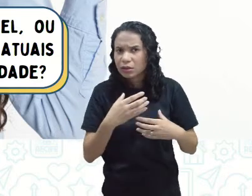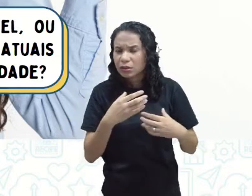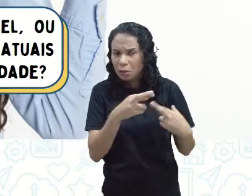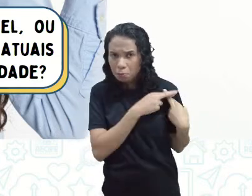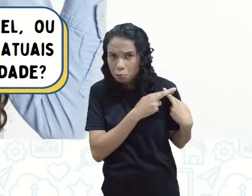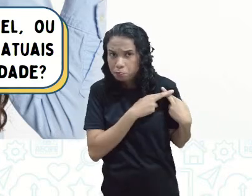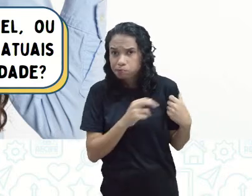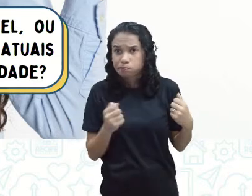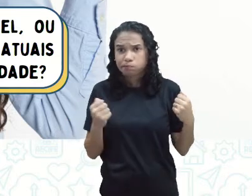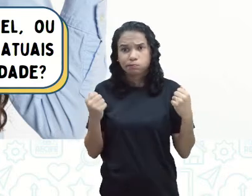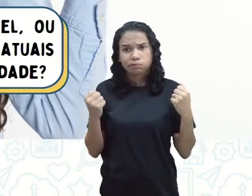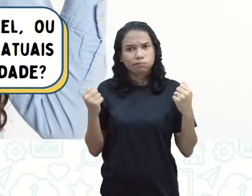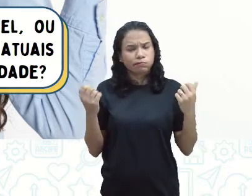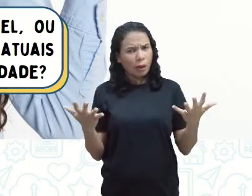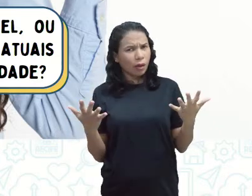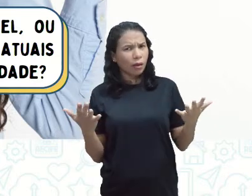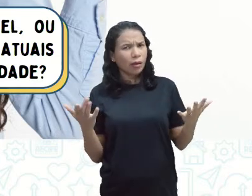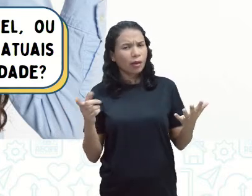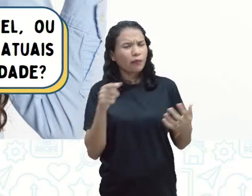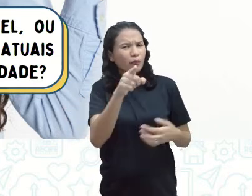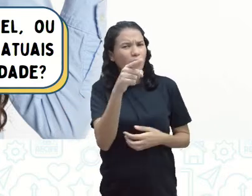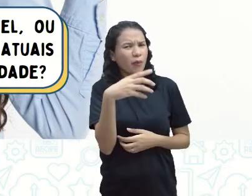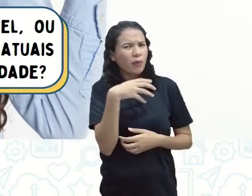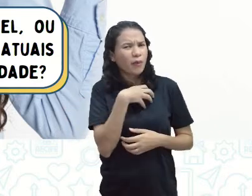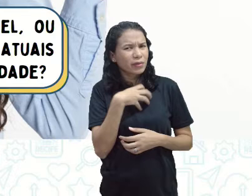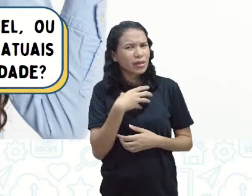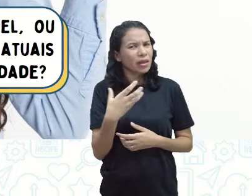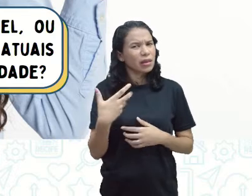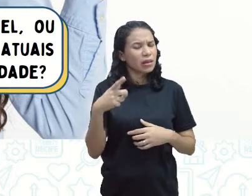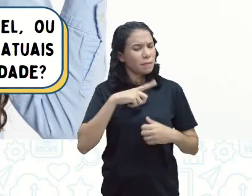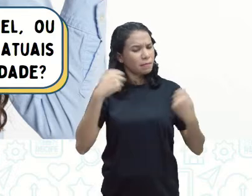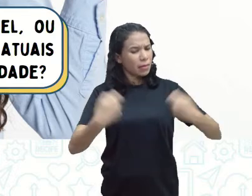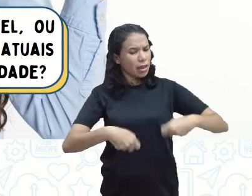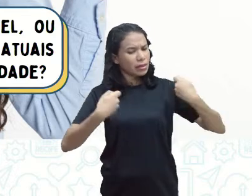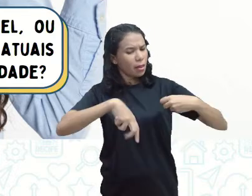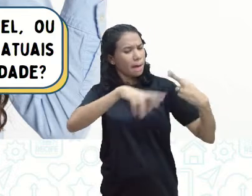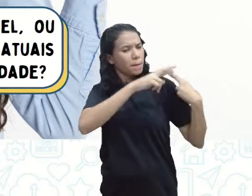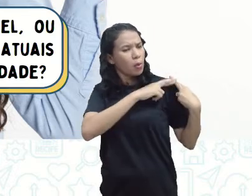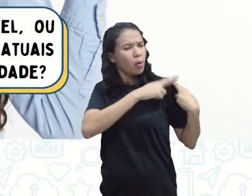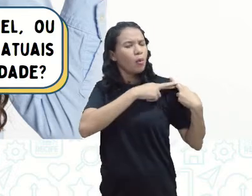comunidade. Você se sente nessa responsabilidade?